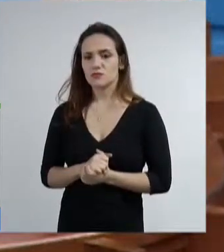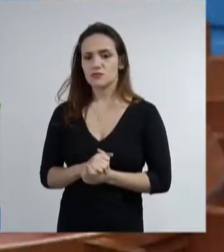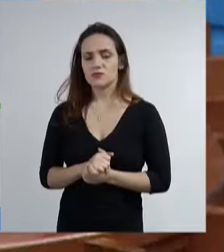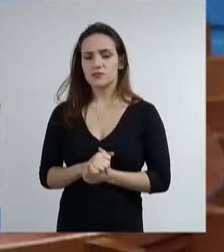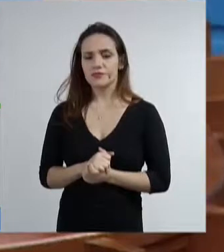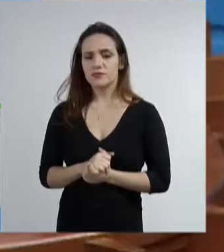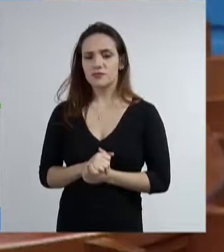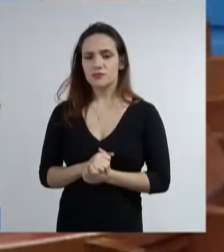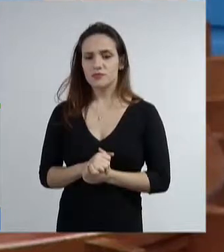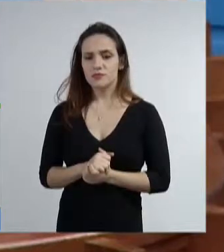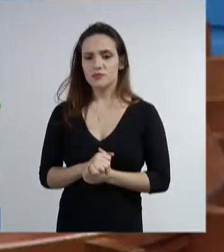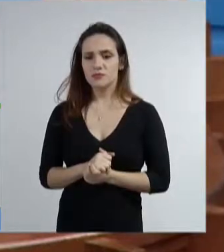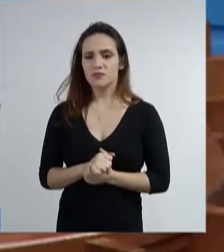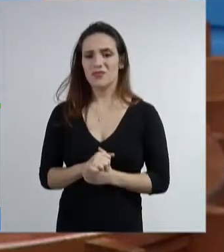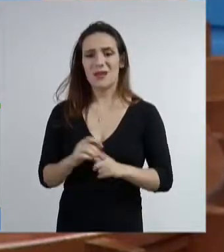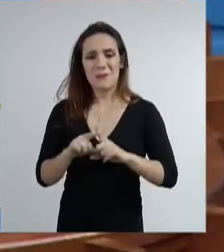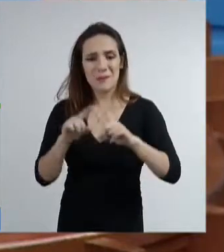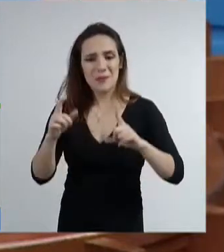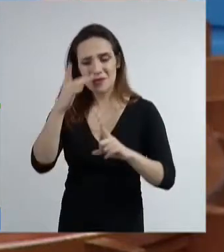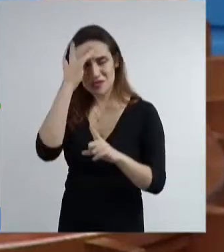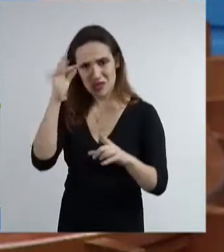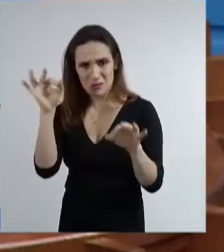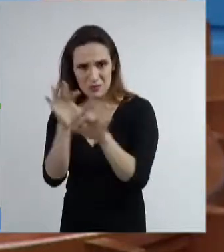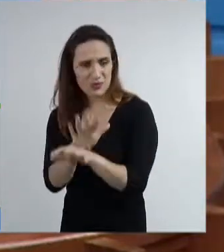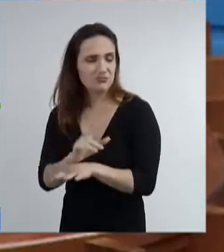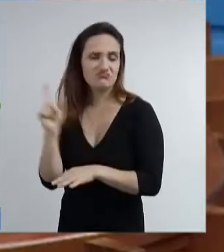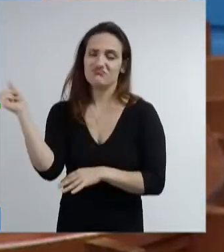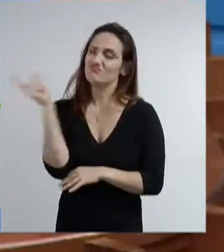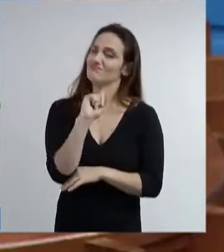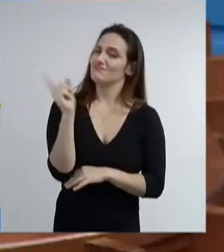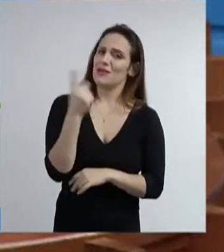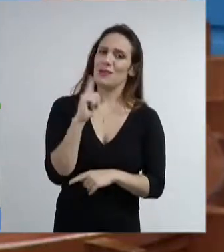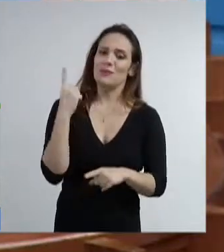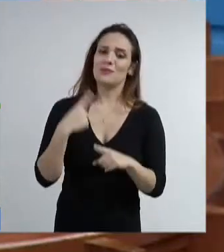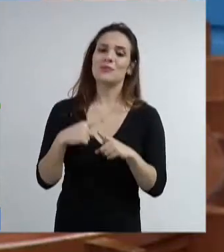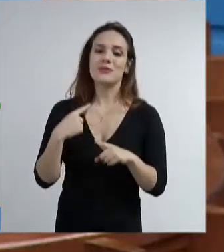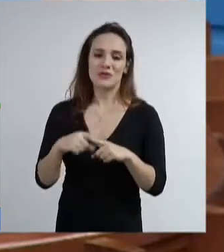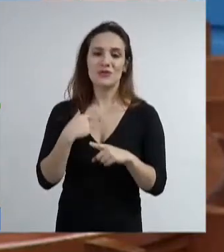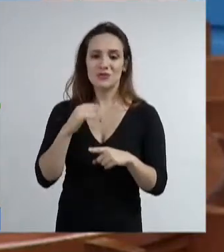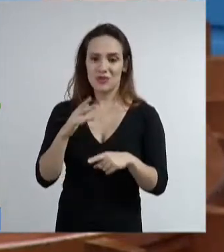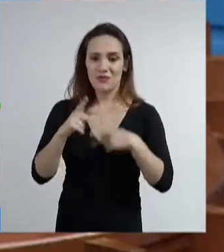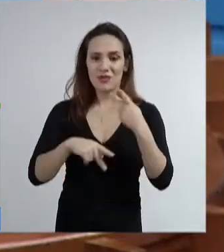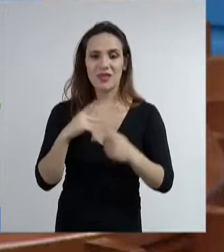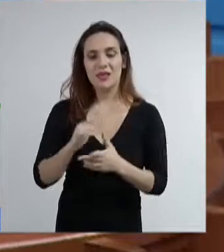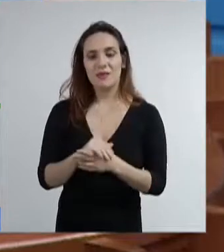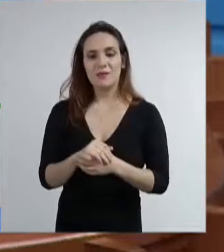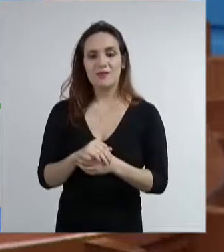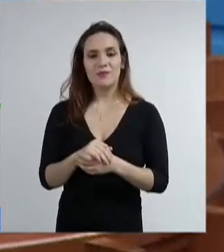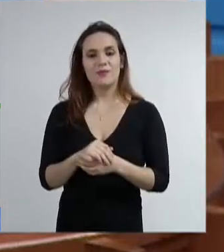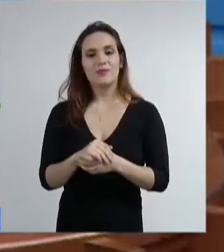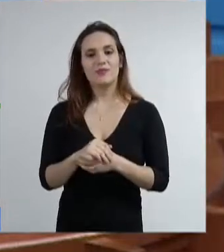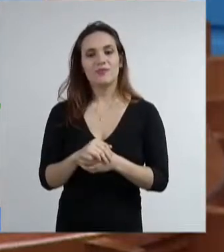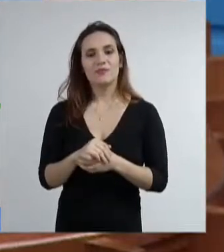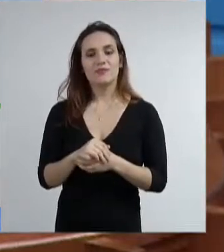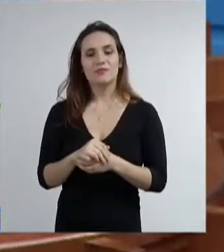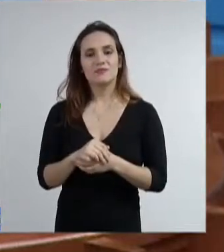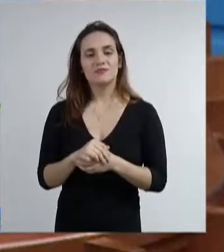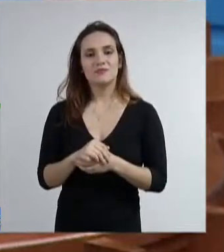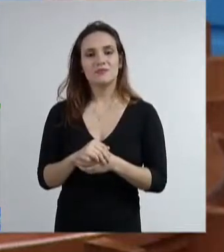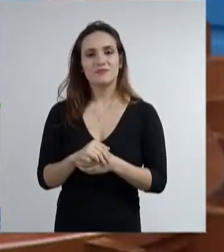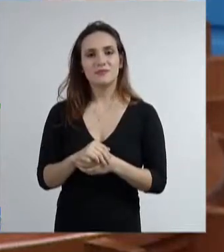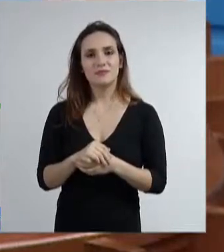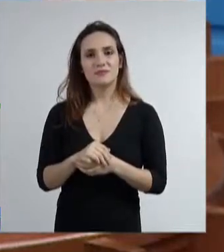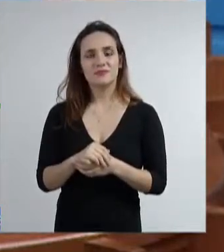encontra um terreno preparado para isso, justamente por aquilo que eu disse agora há pouco. Não há essa